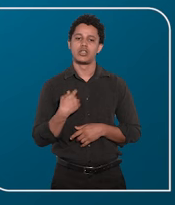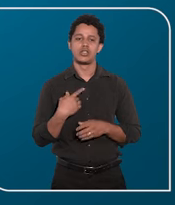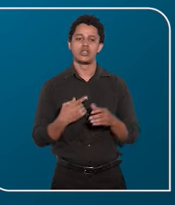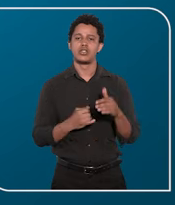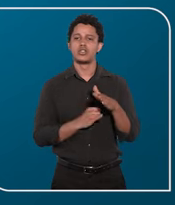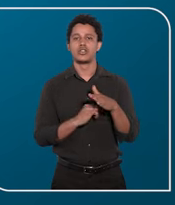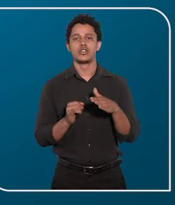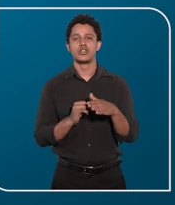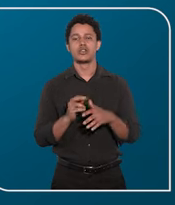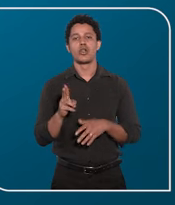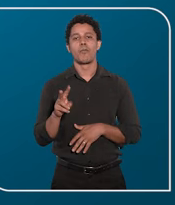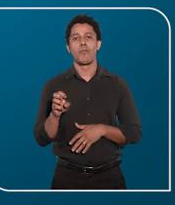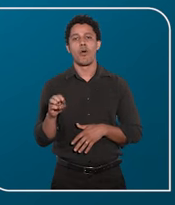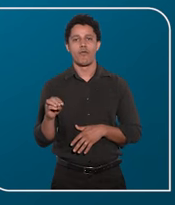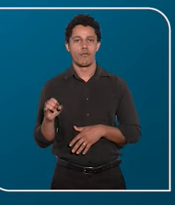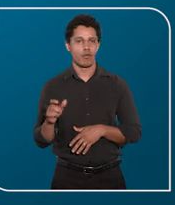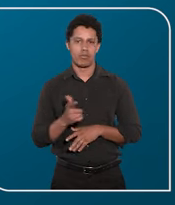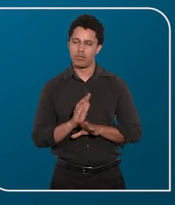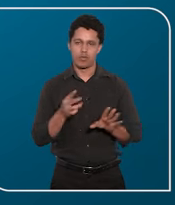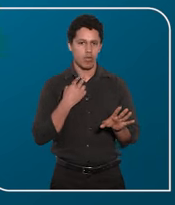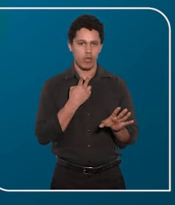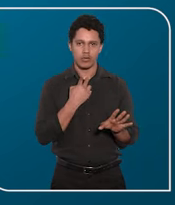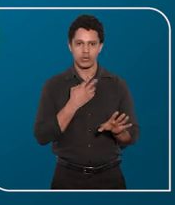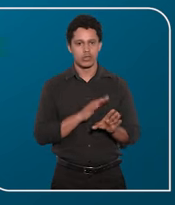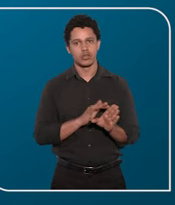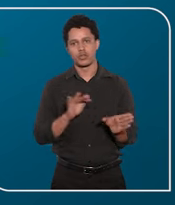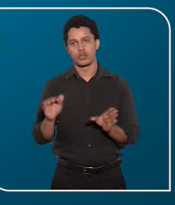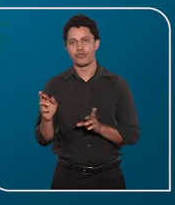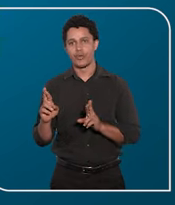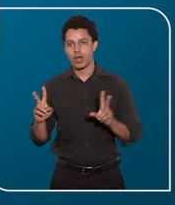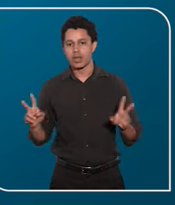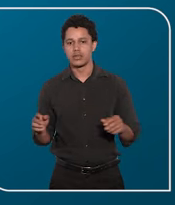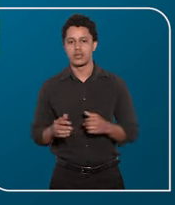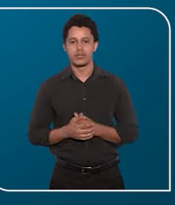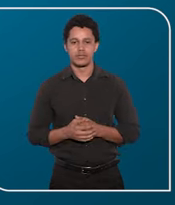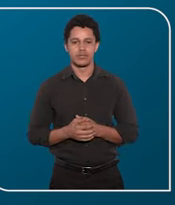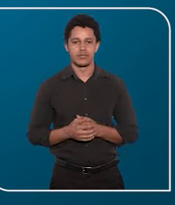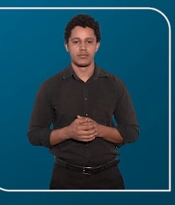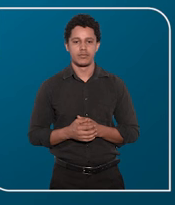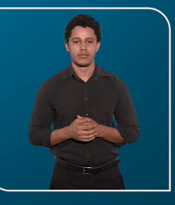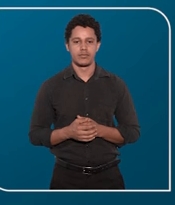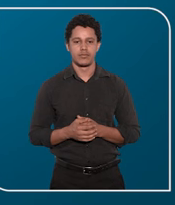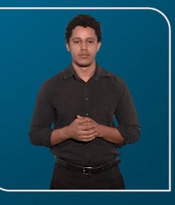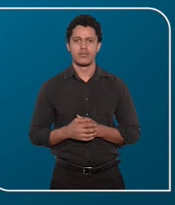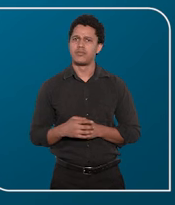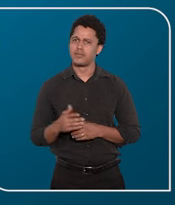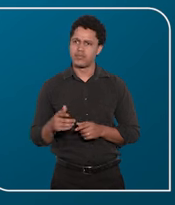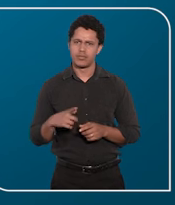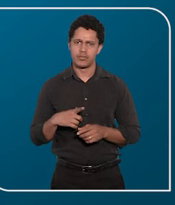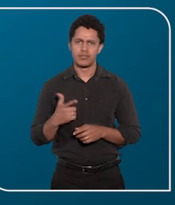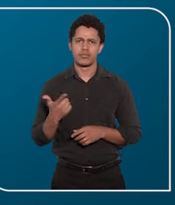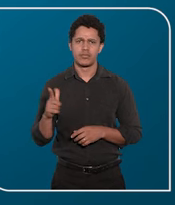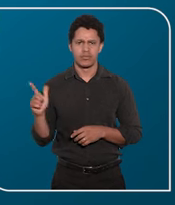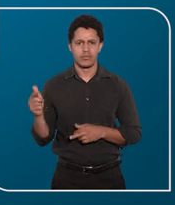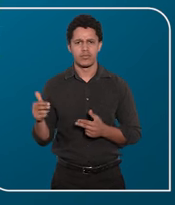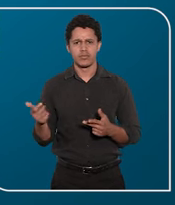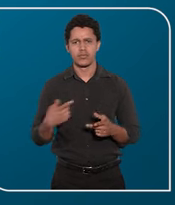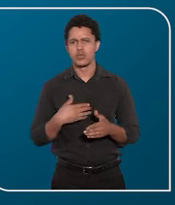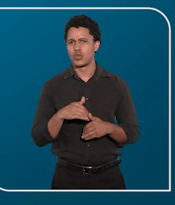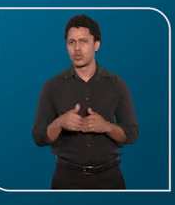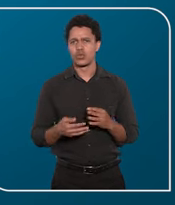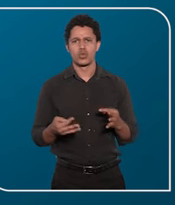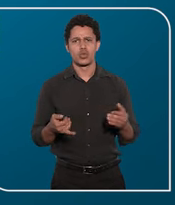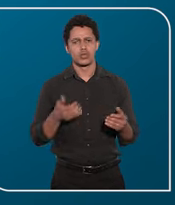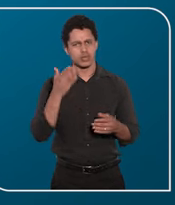uma atividade privativa da advocacia. E aí já vem uma outra circunstância, né, porque todo mundo sabe que o advogado, para manter a